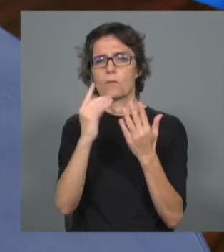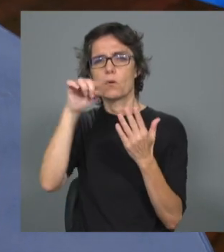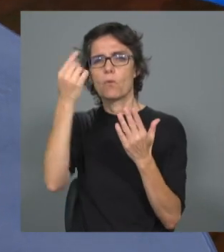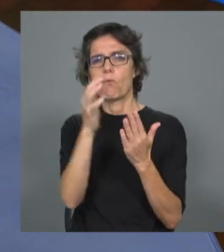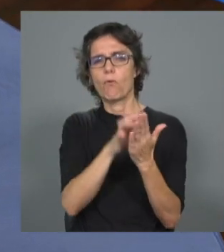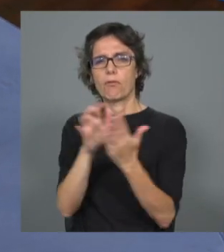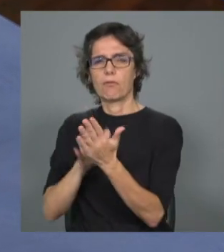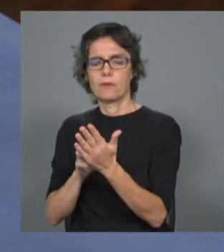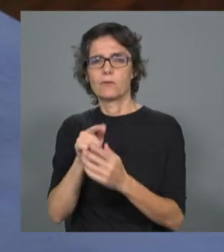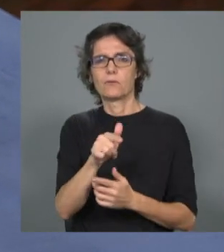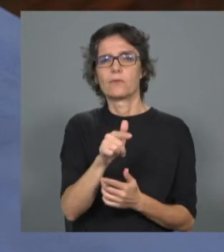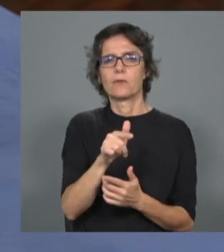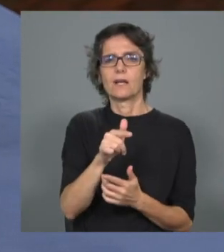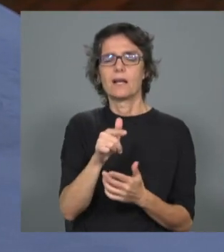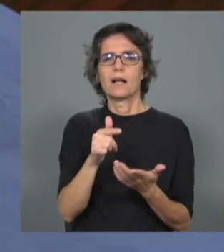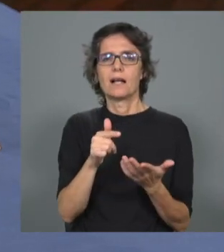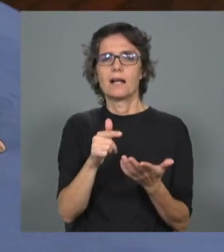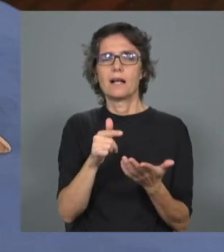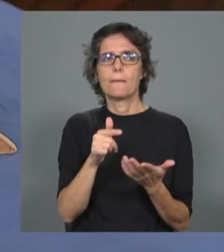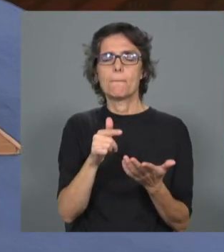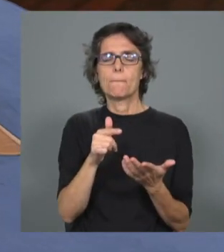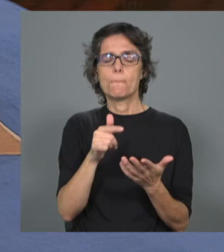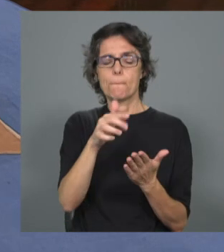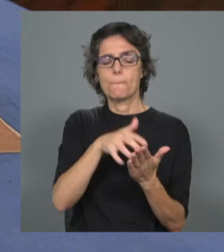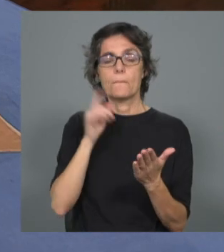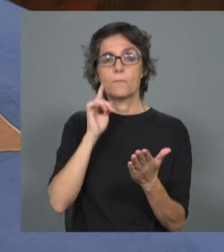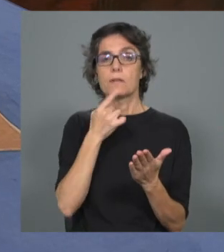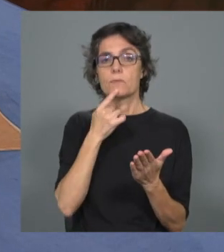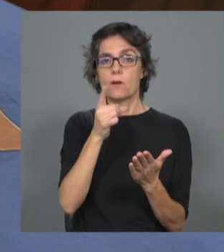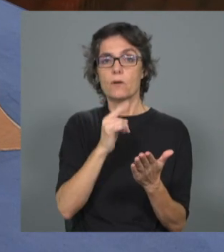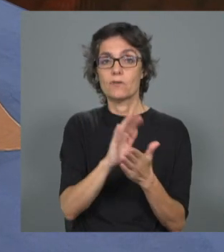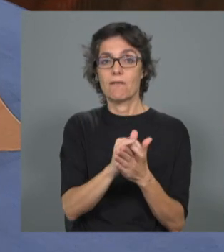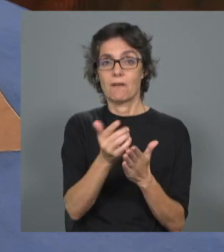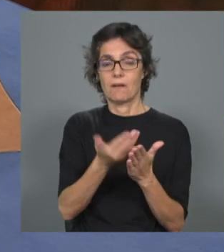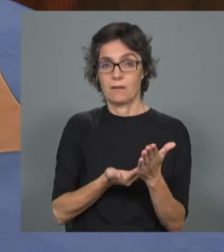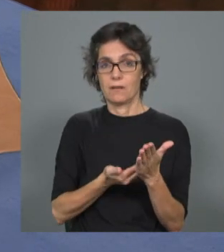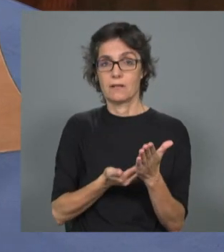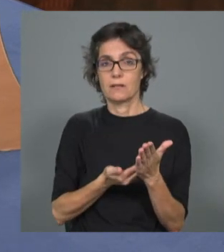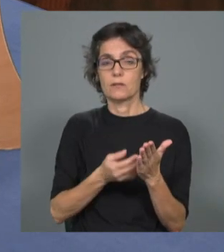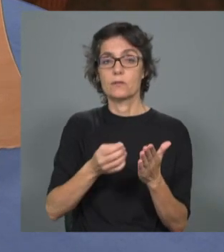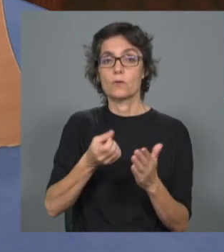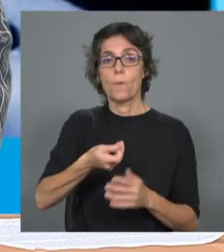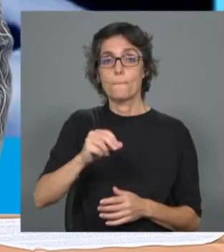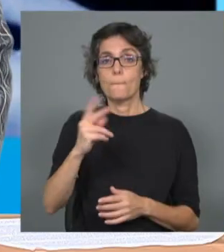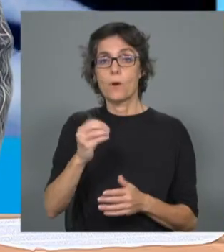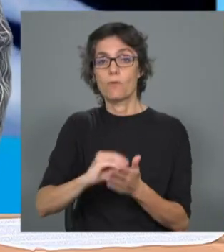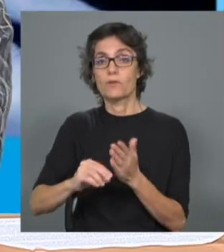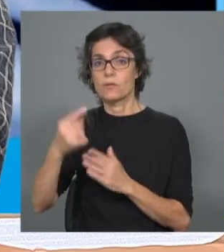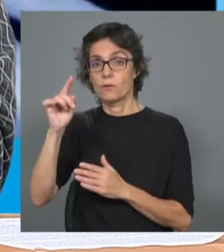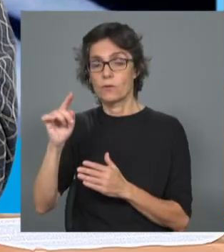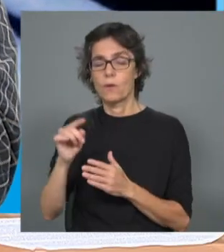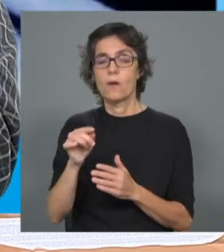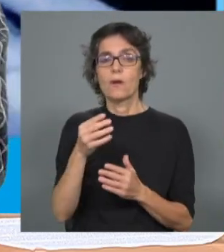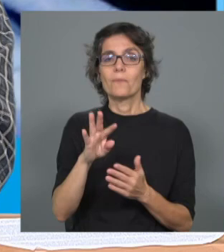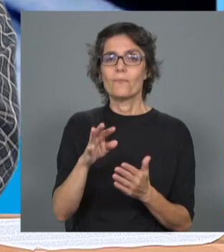de fé, isso agora já estou no fim. Mas o que nós temos que ler é que essa carta a Timóteo não foi escrita pelo Paulo. é um pouco mais tarde, mas vem